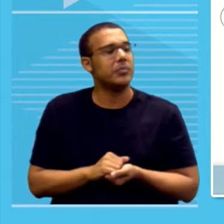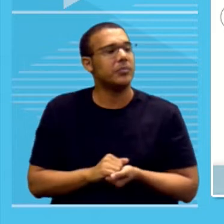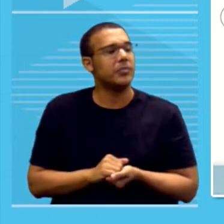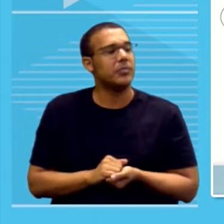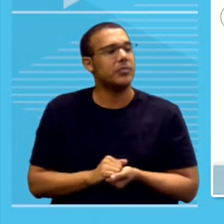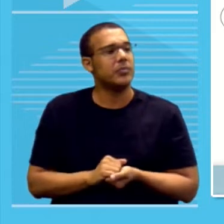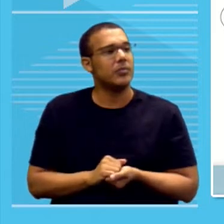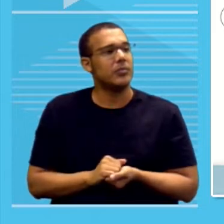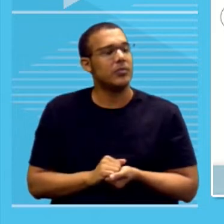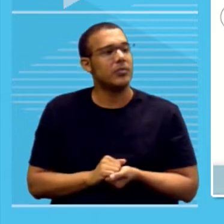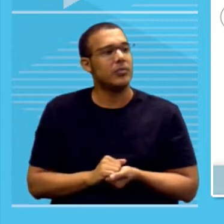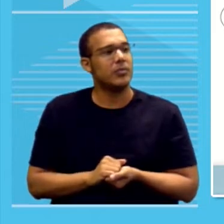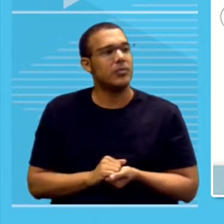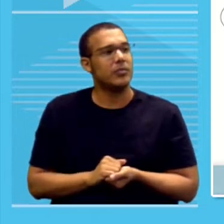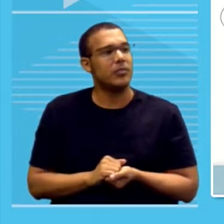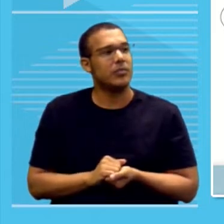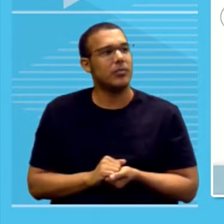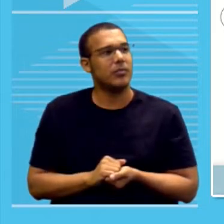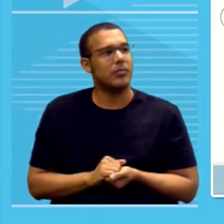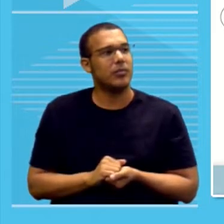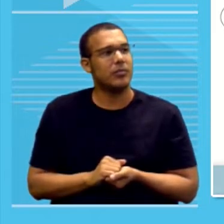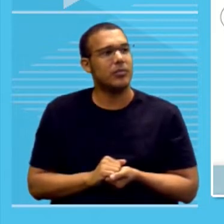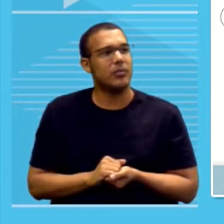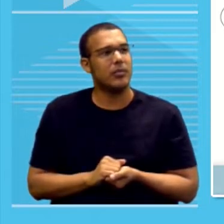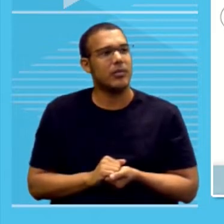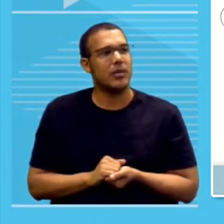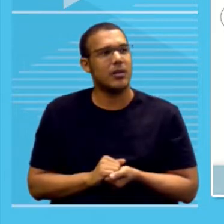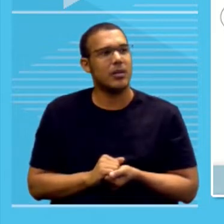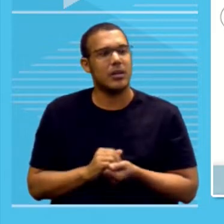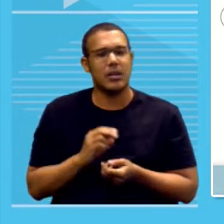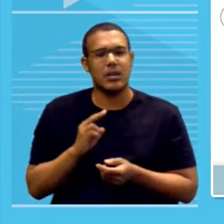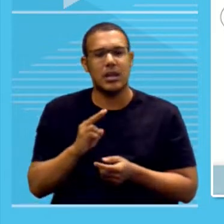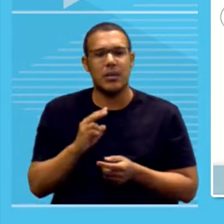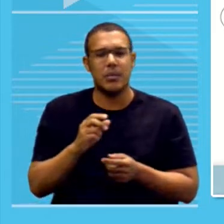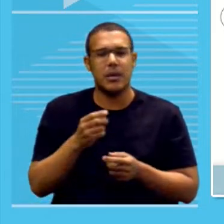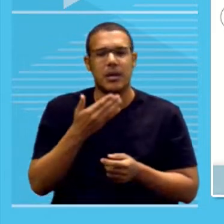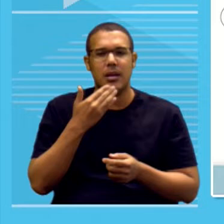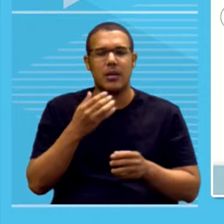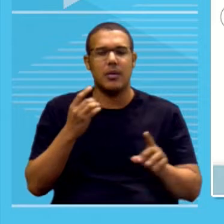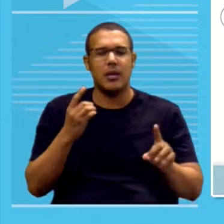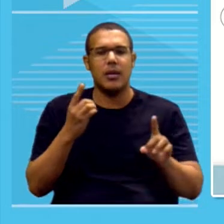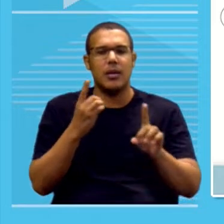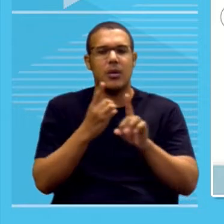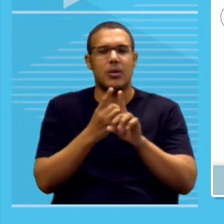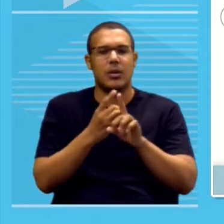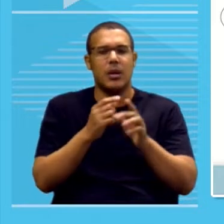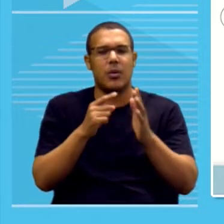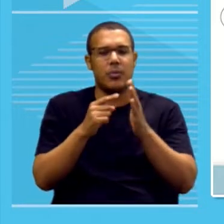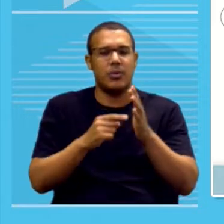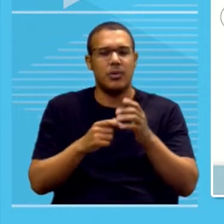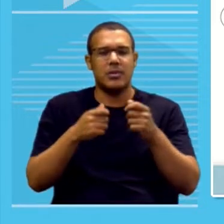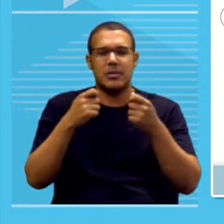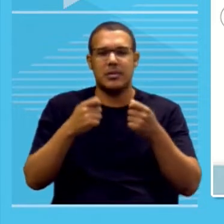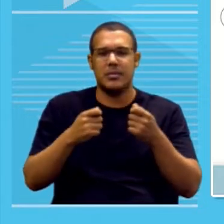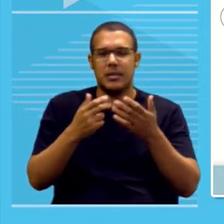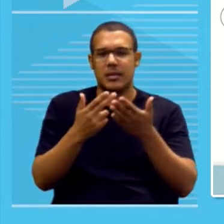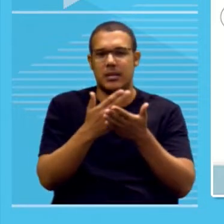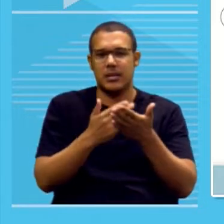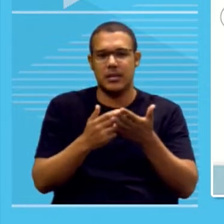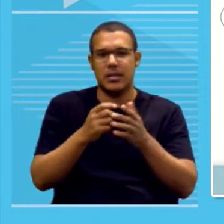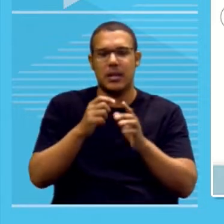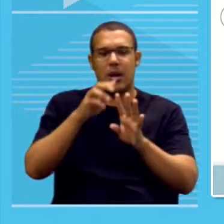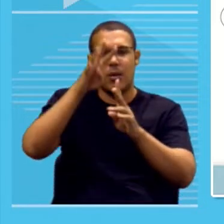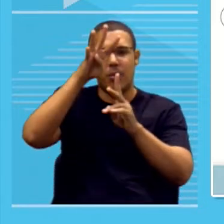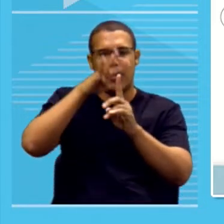dar dois agora você pensa toda vez que ele pedir para você calcular distância entre dois pontos você ter que desenhar o plano cartesiano